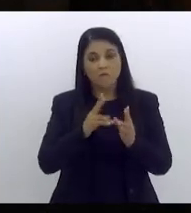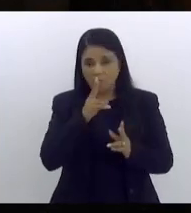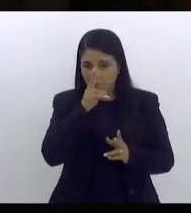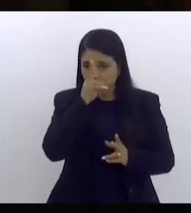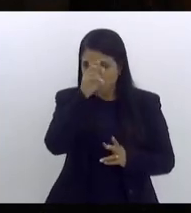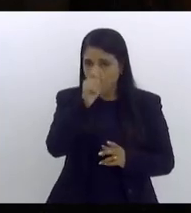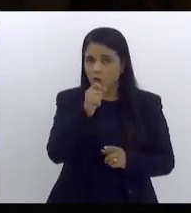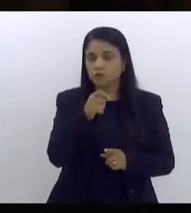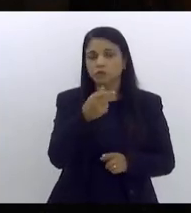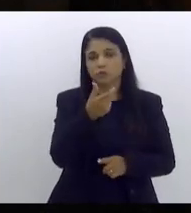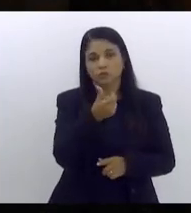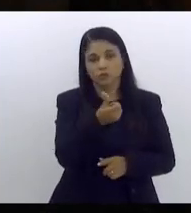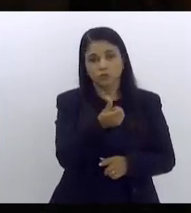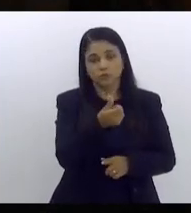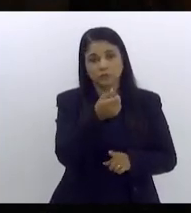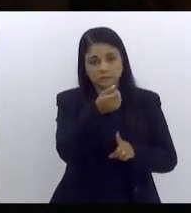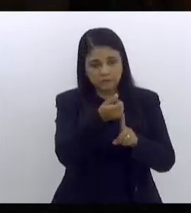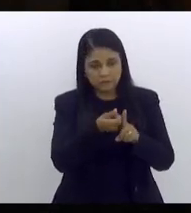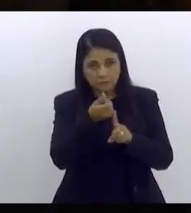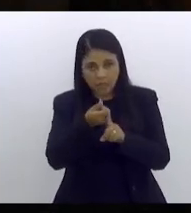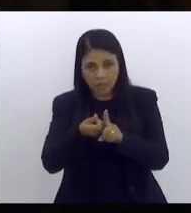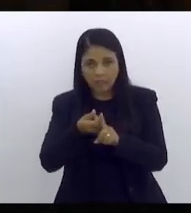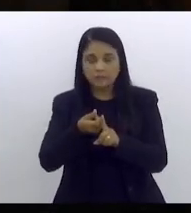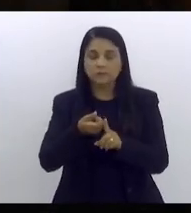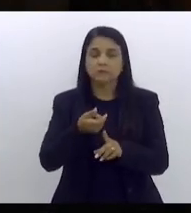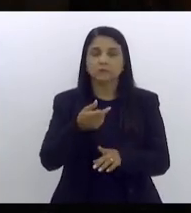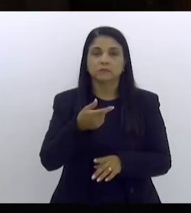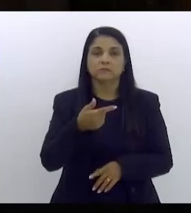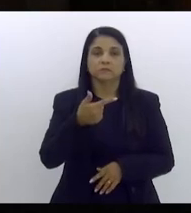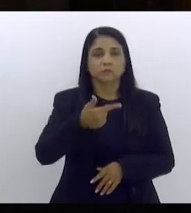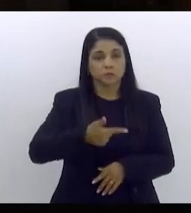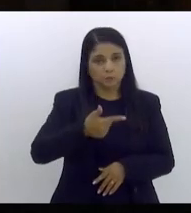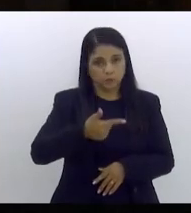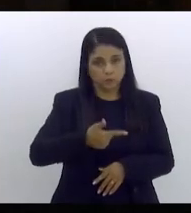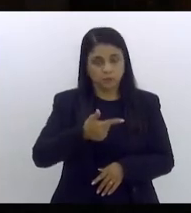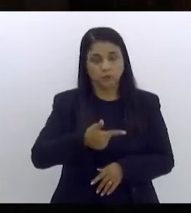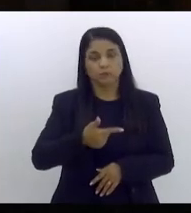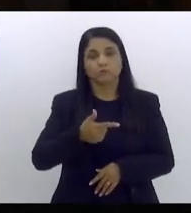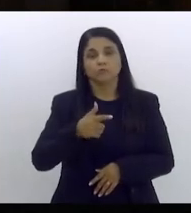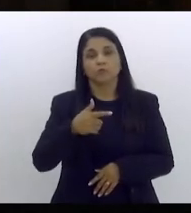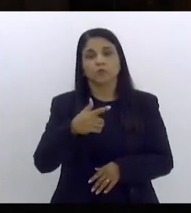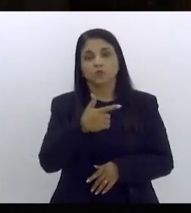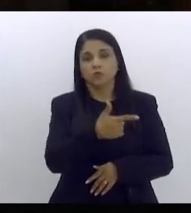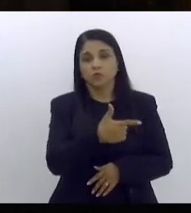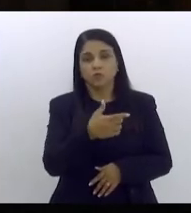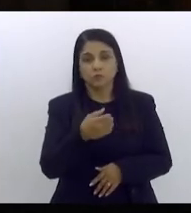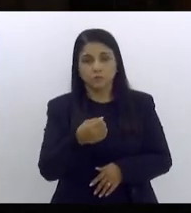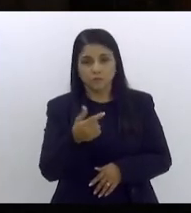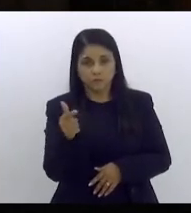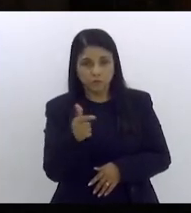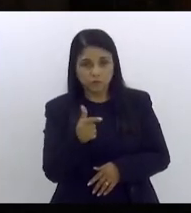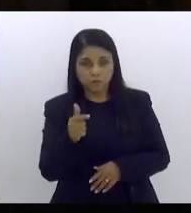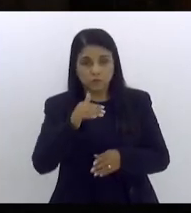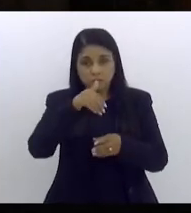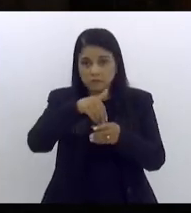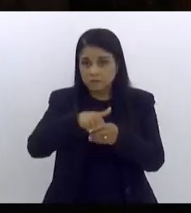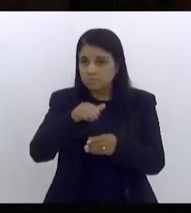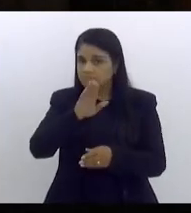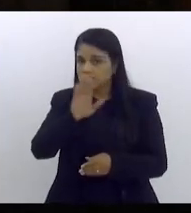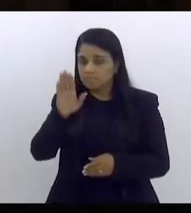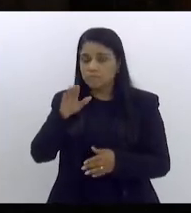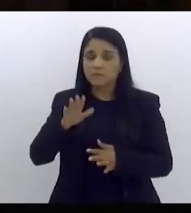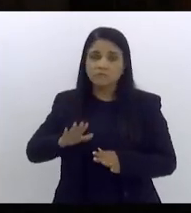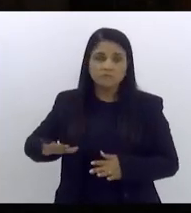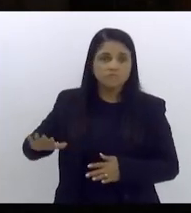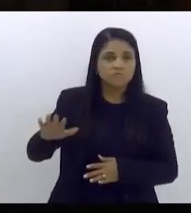2022, exatamente porque tinha reeleição do governador e eleições nas diversas casas legislativas,